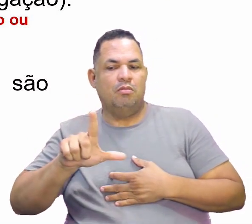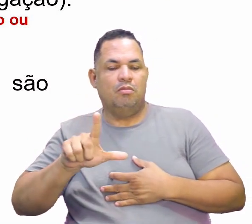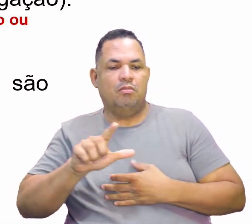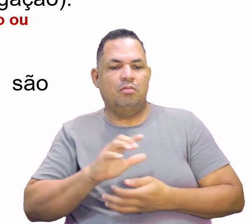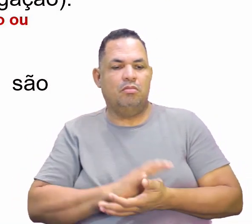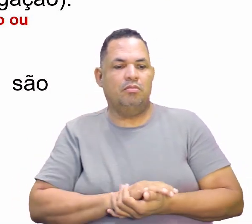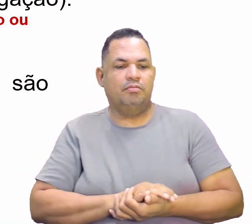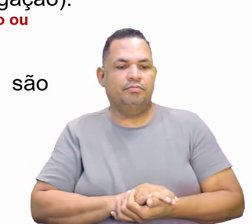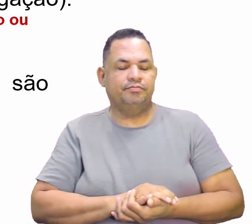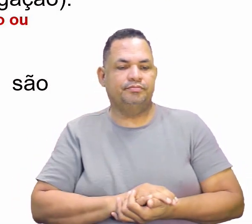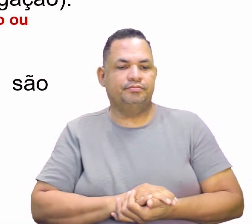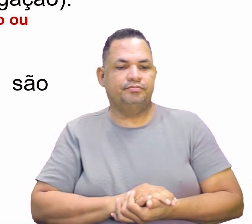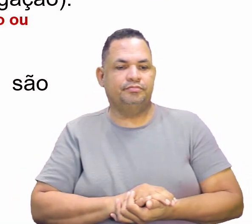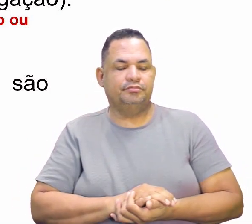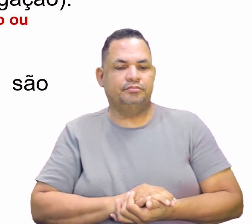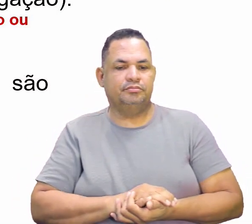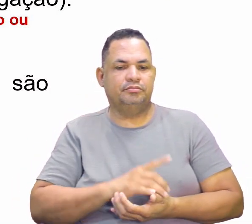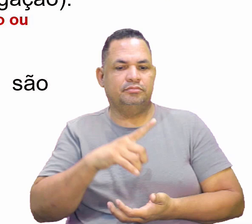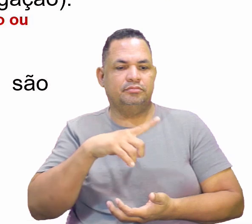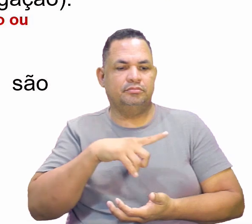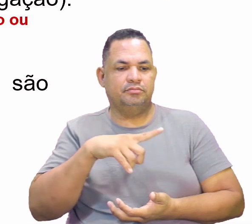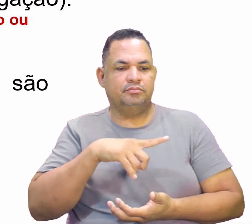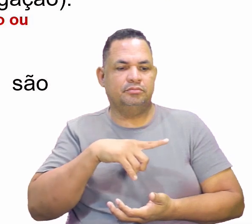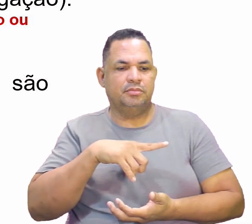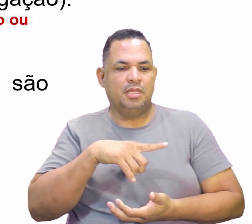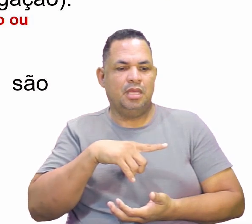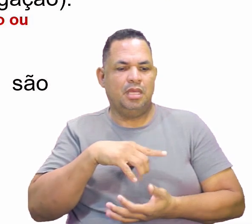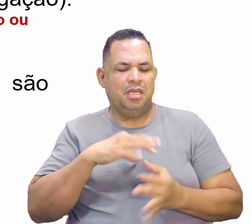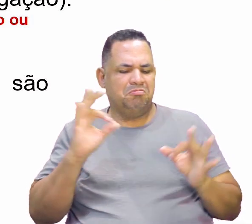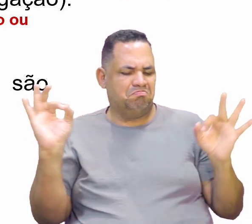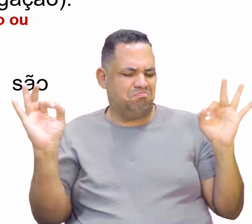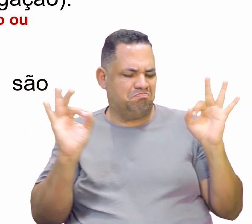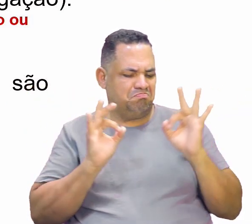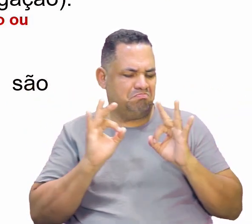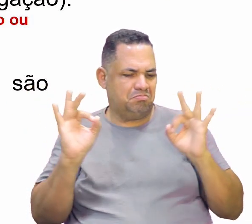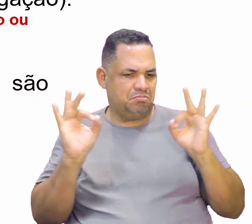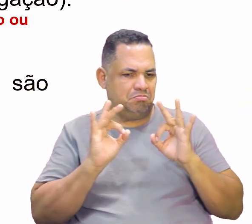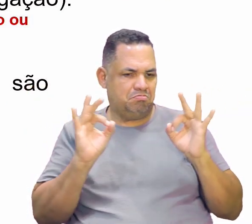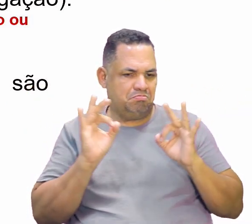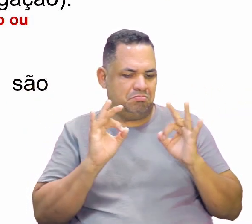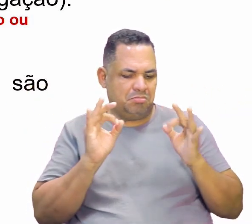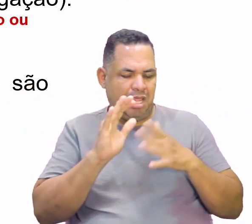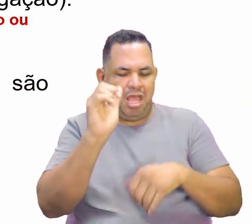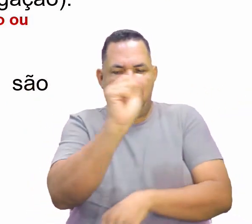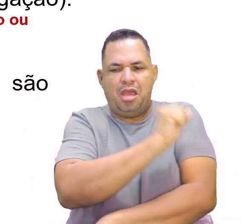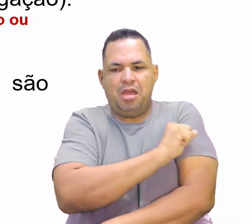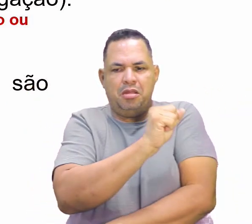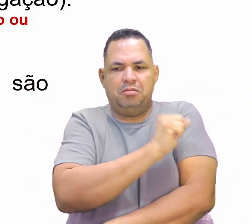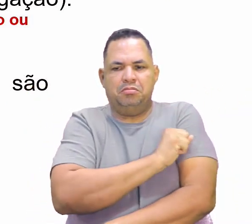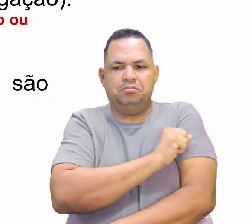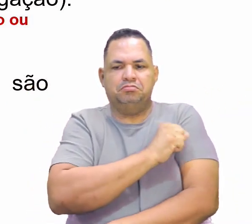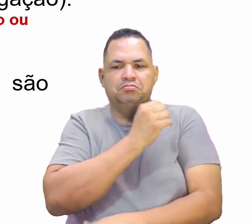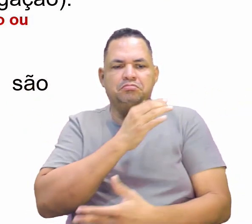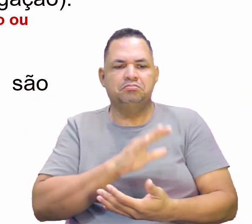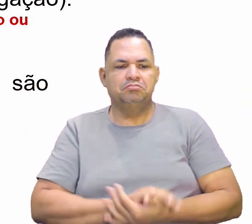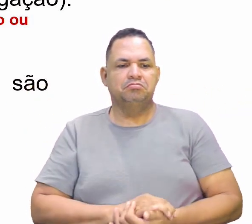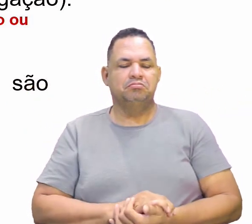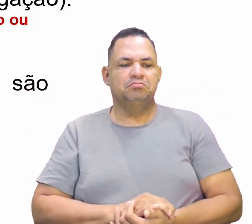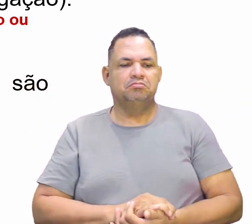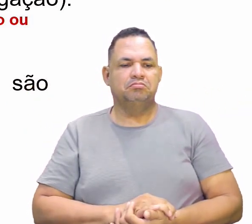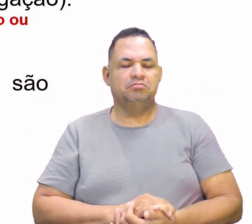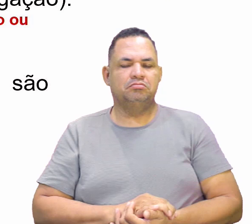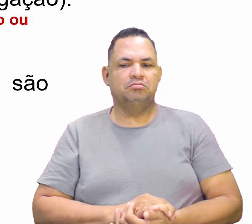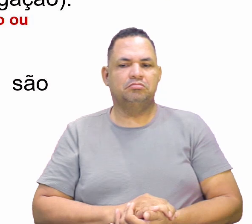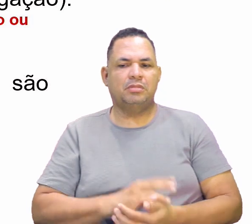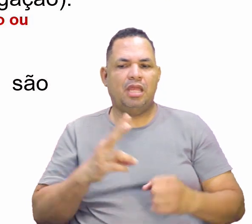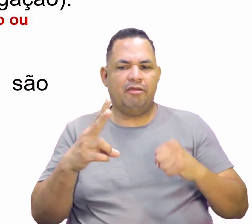aqui. Há excelentes estudantes. Sempre lembrando que o verbo haver, no sentido